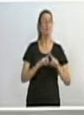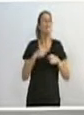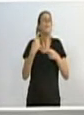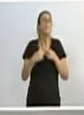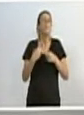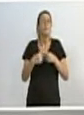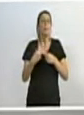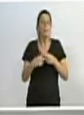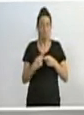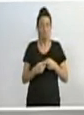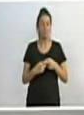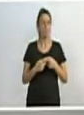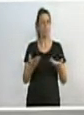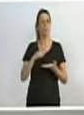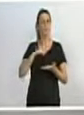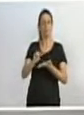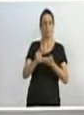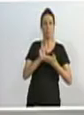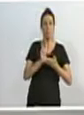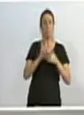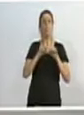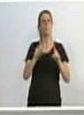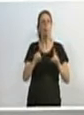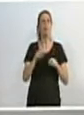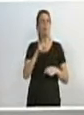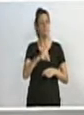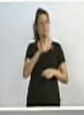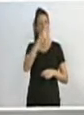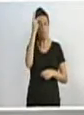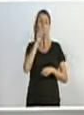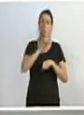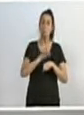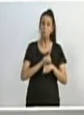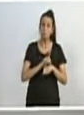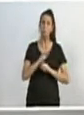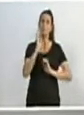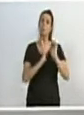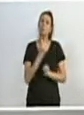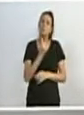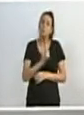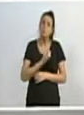está hoje, como há 32 anos atrás estavam